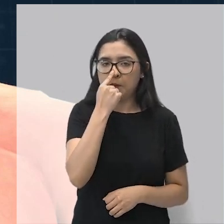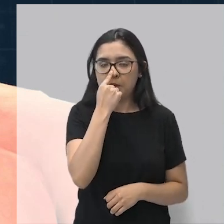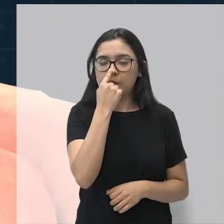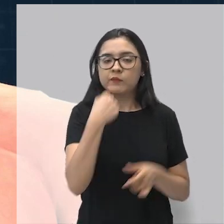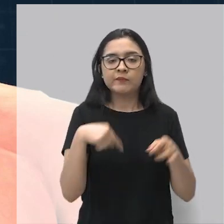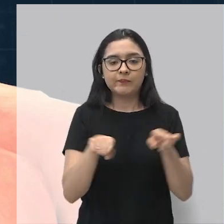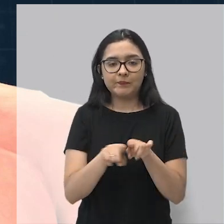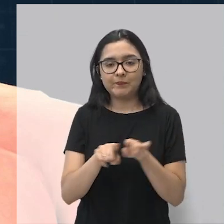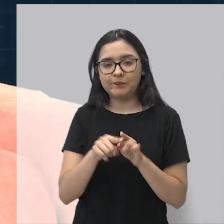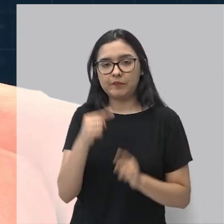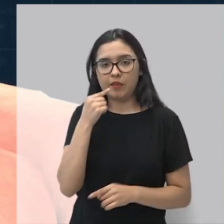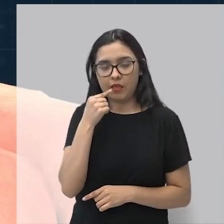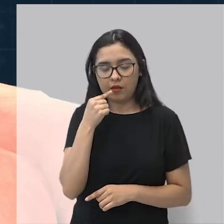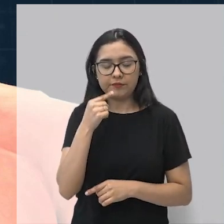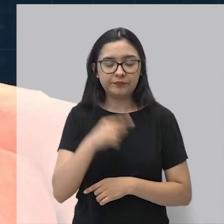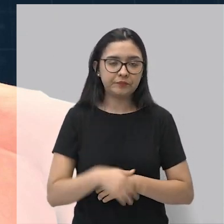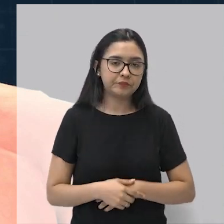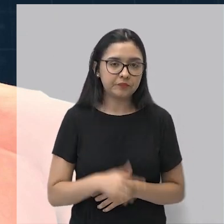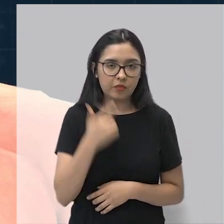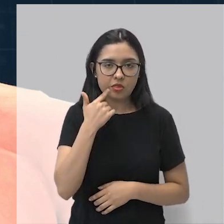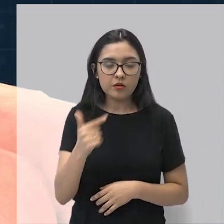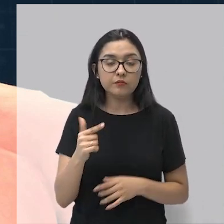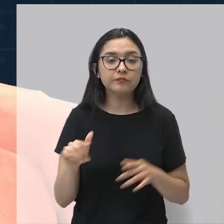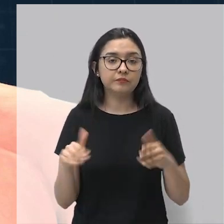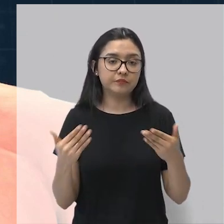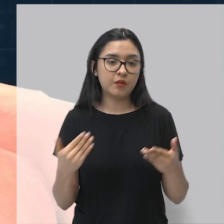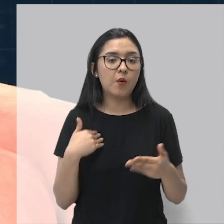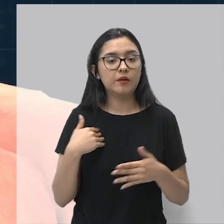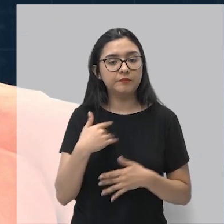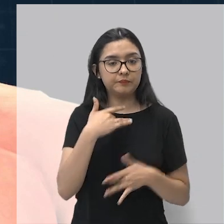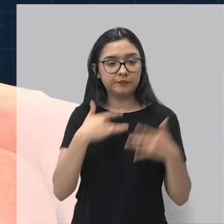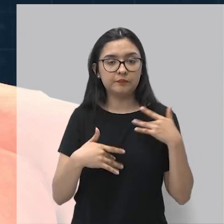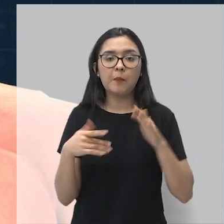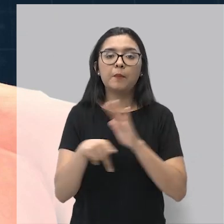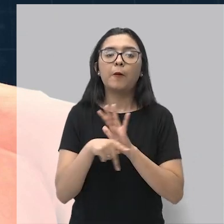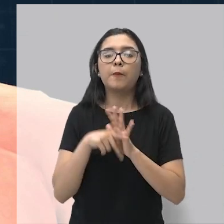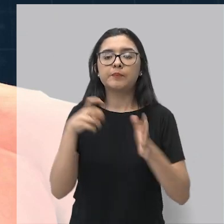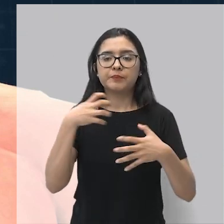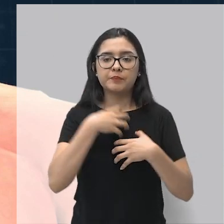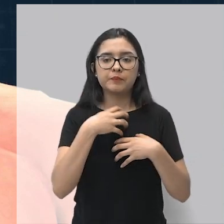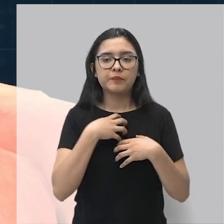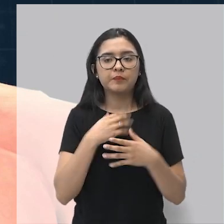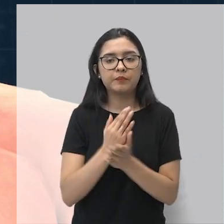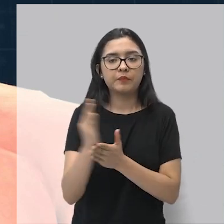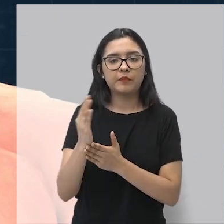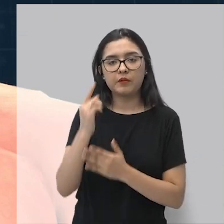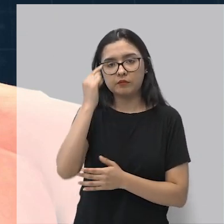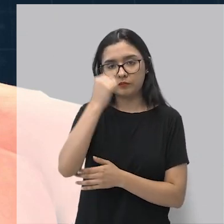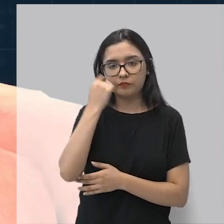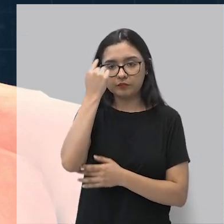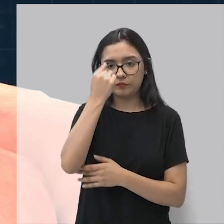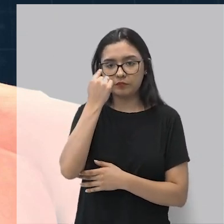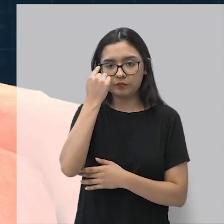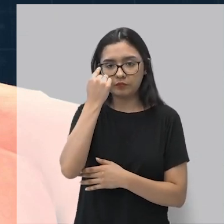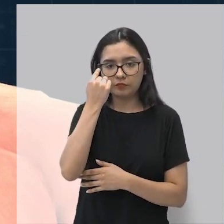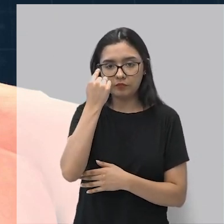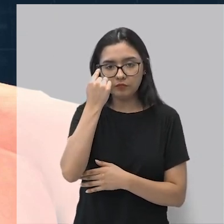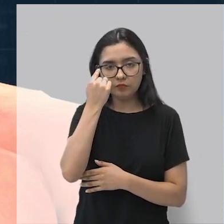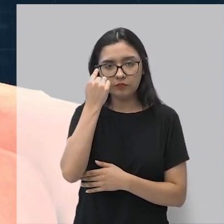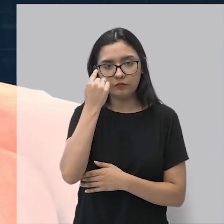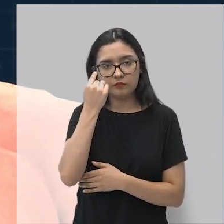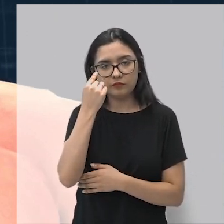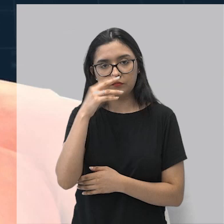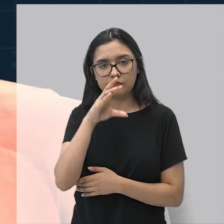e a língua. Esses são os órgãos sensoriais, né? A começar aí pelos olhos, né?